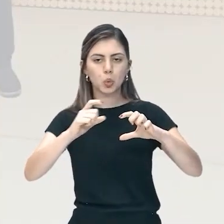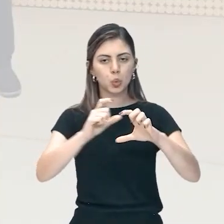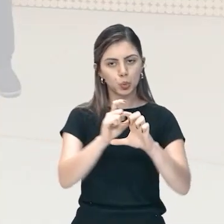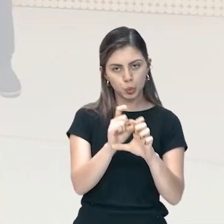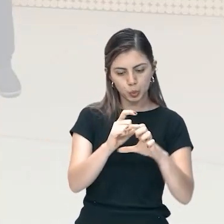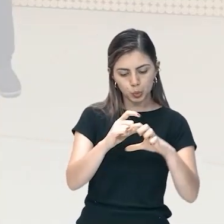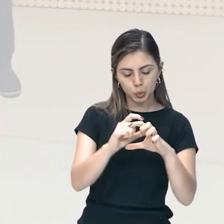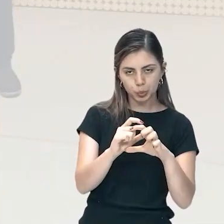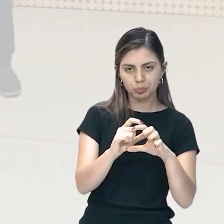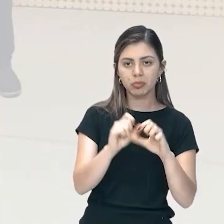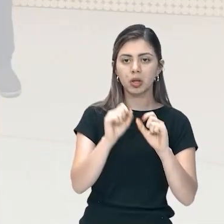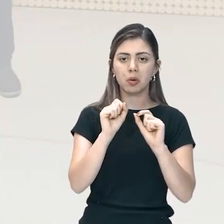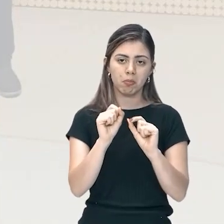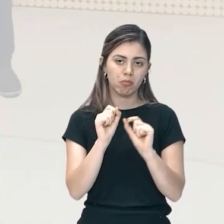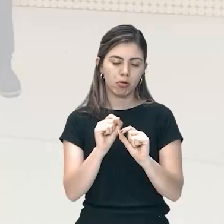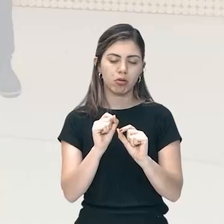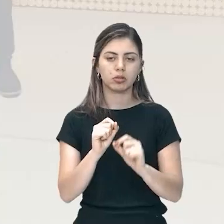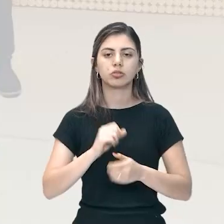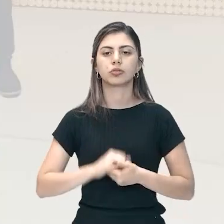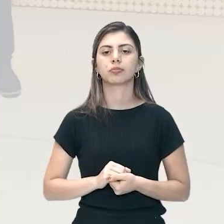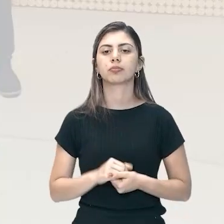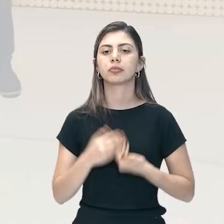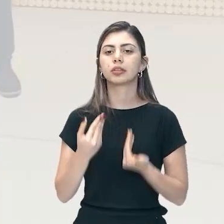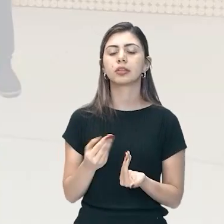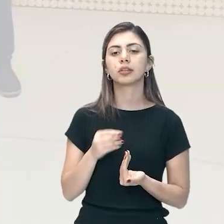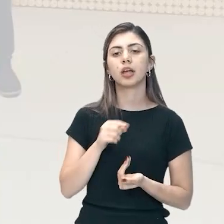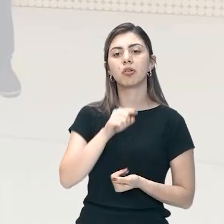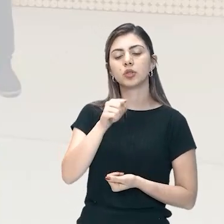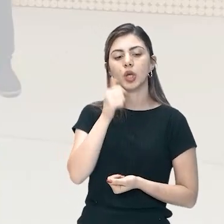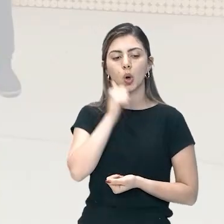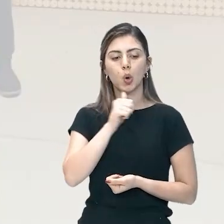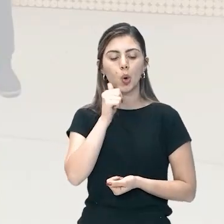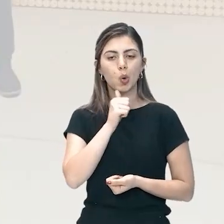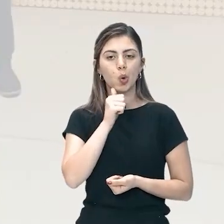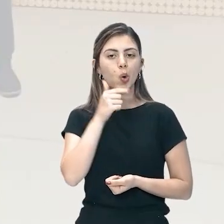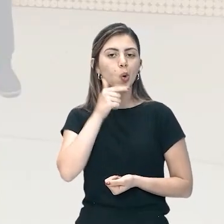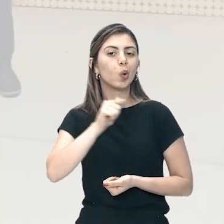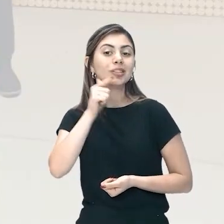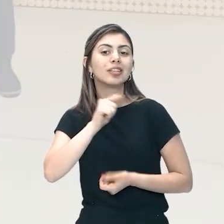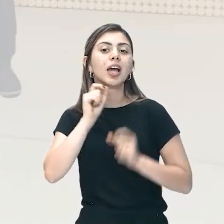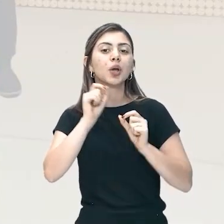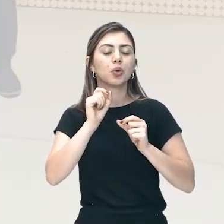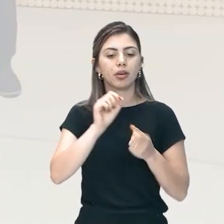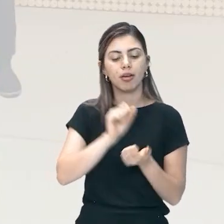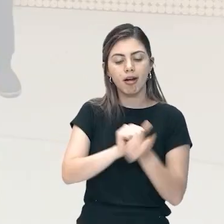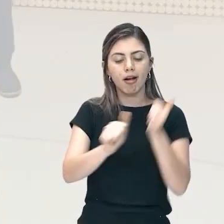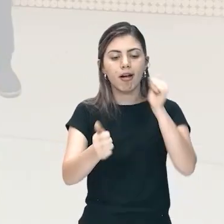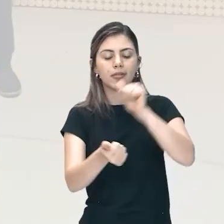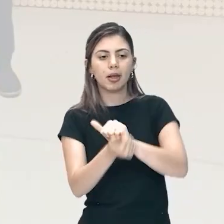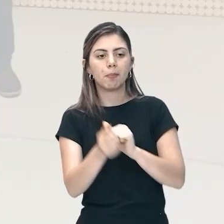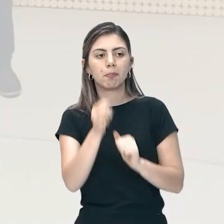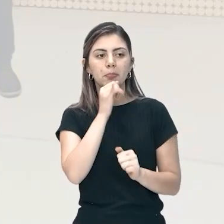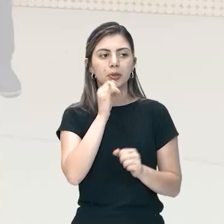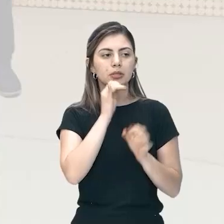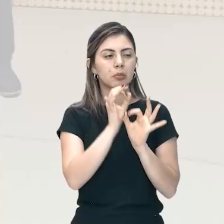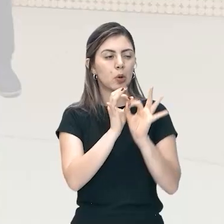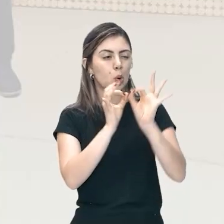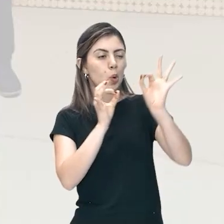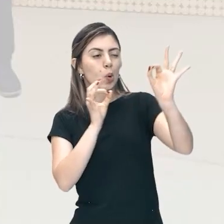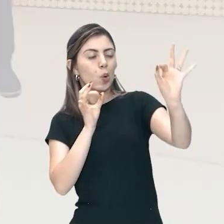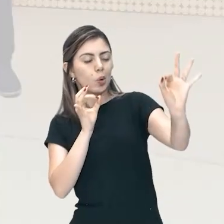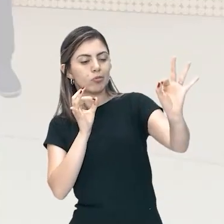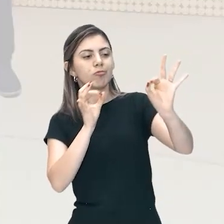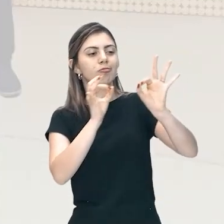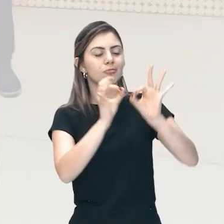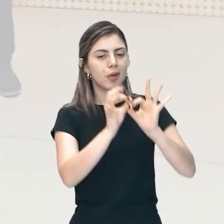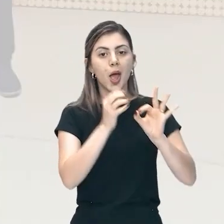mais fina. Isso vai fazer com que tu consiga adaptar o teu olho a enxergar coisas que estão longe ou coisas que estão